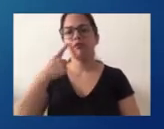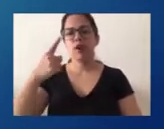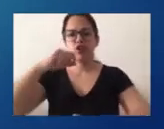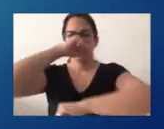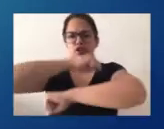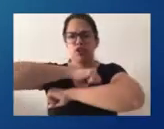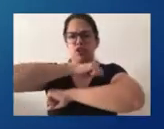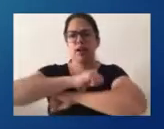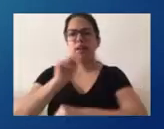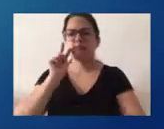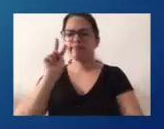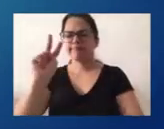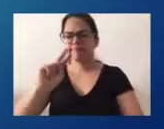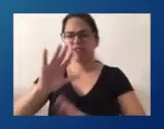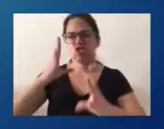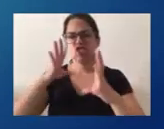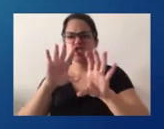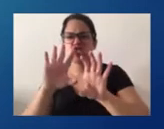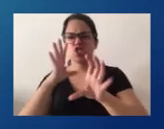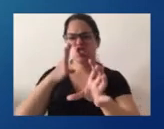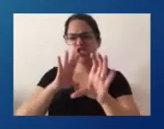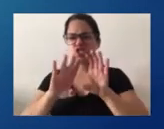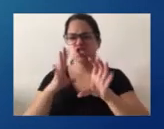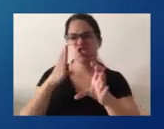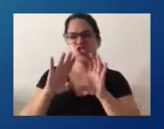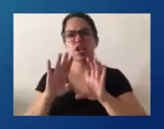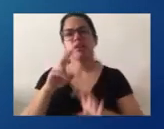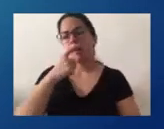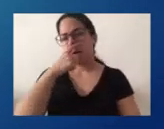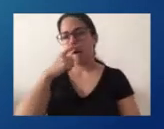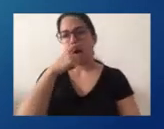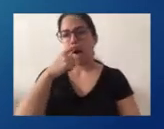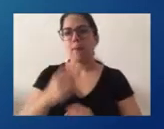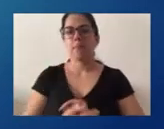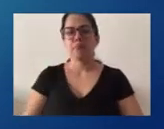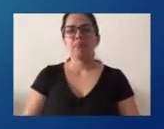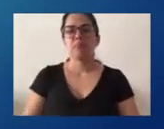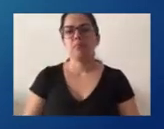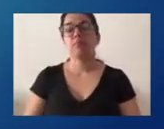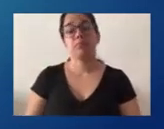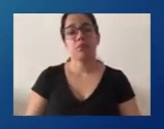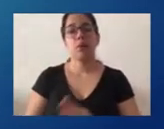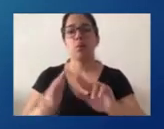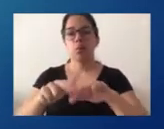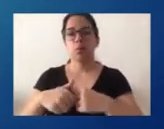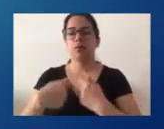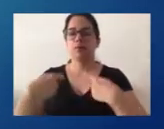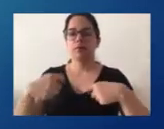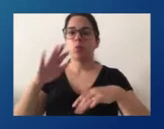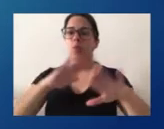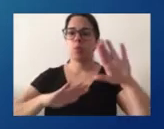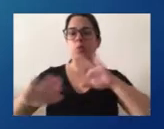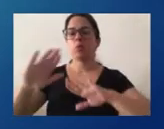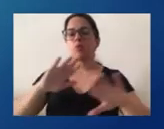tem aqui estilhaços, né, dentro desse consultório. Então, né, chamando a atenção que realmente tem que se ter muito